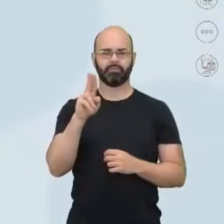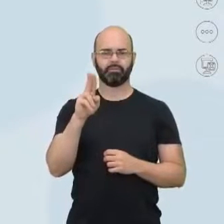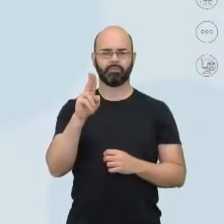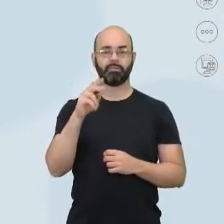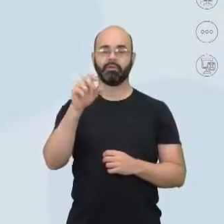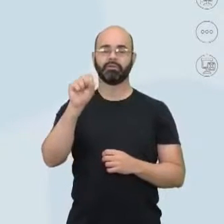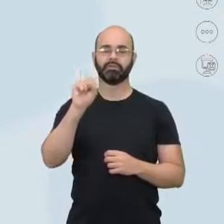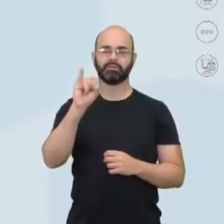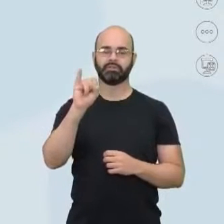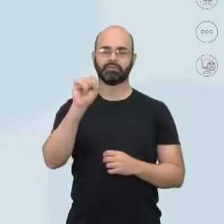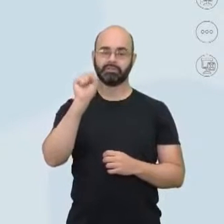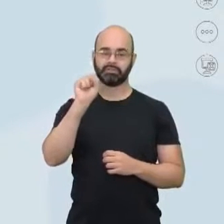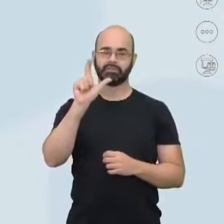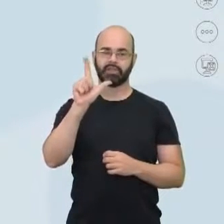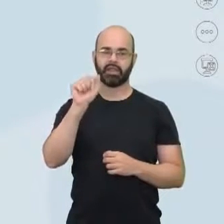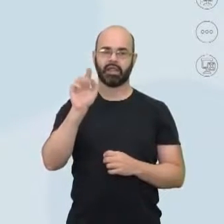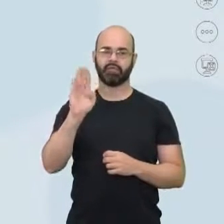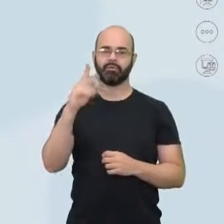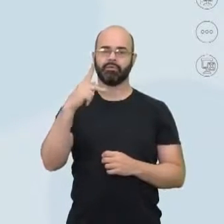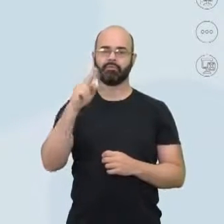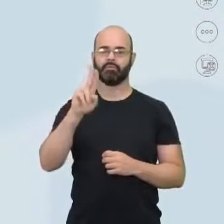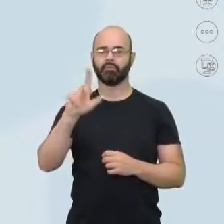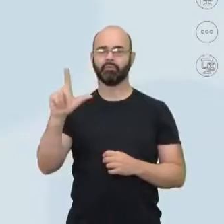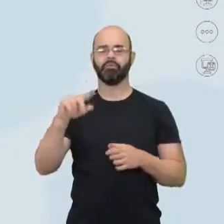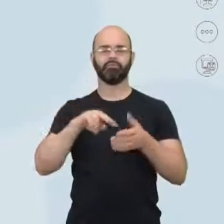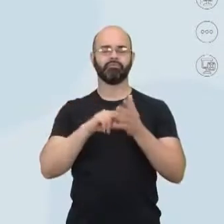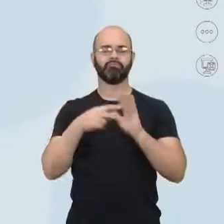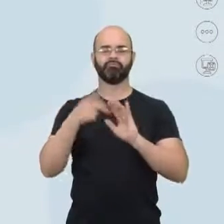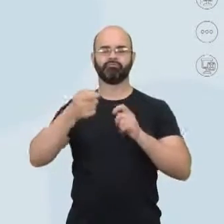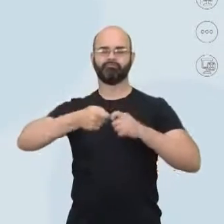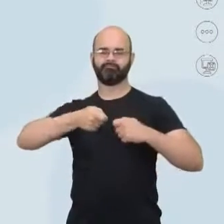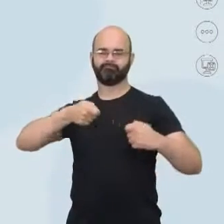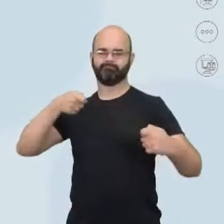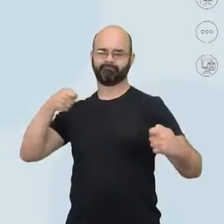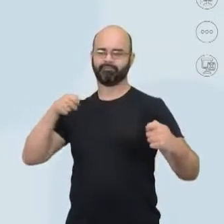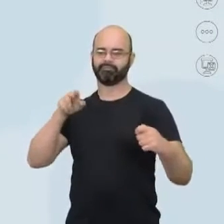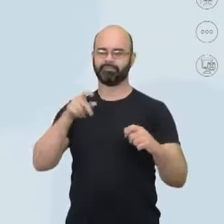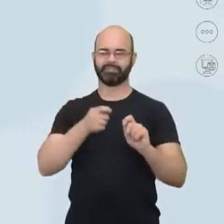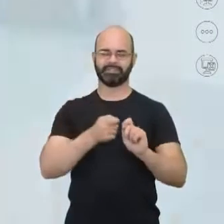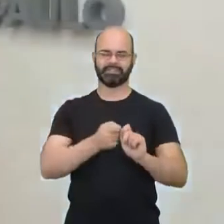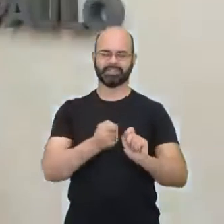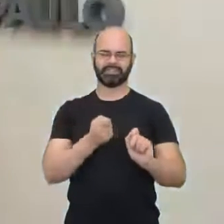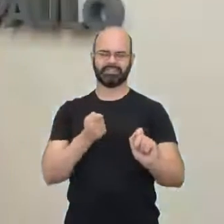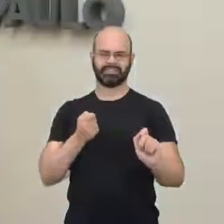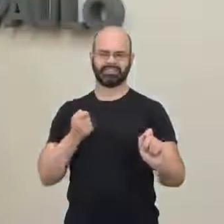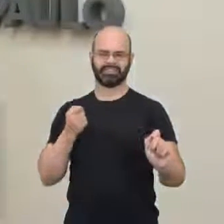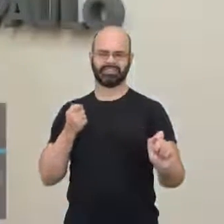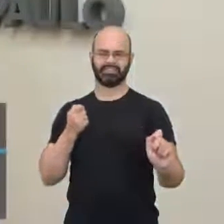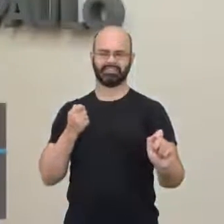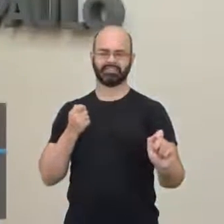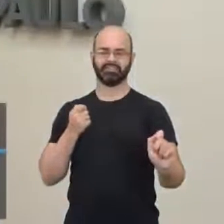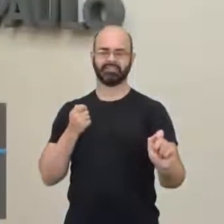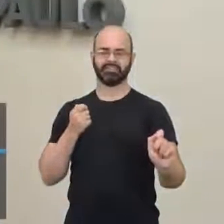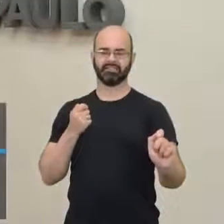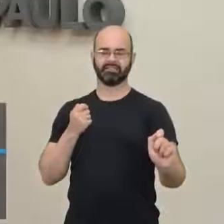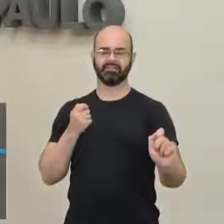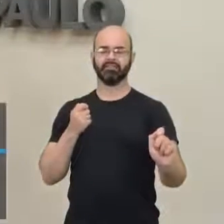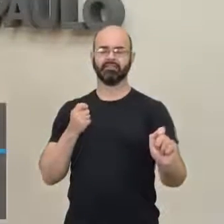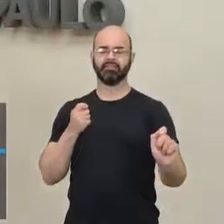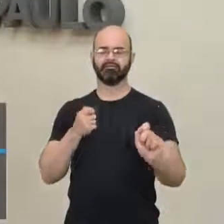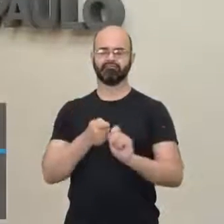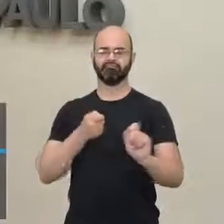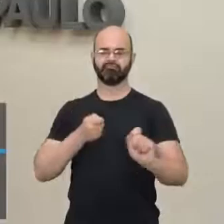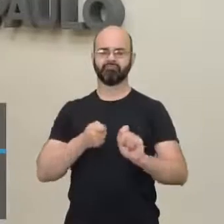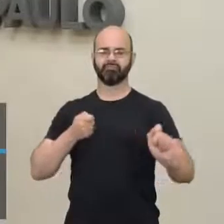da placa tectônica. Né, é como se fosse um elástico. A hora que você solta, né, o que vai acontecer? O processo lá, né, que aconteceu,